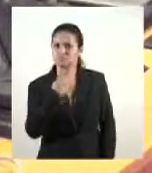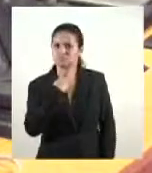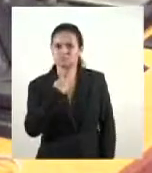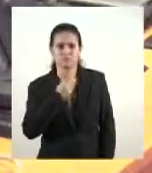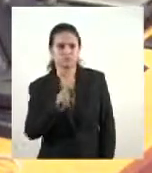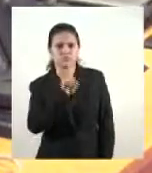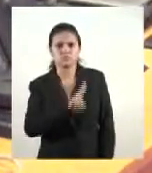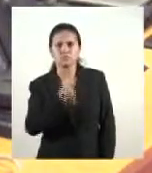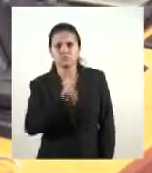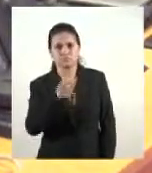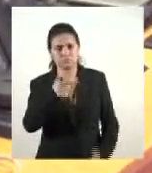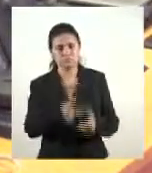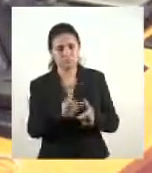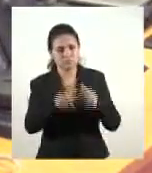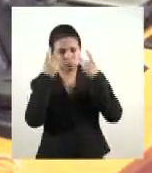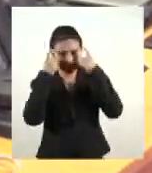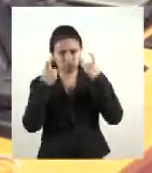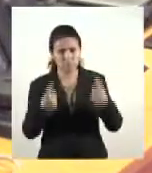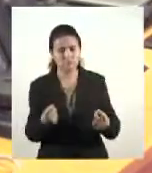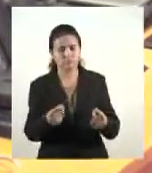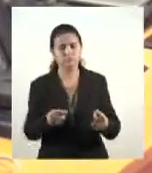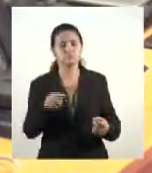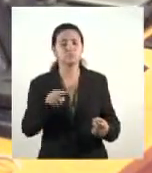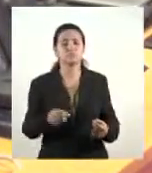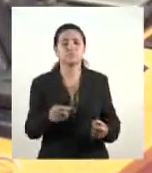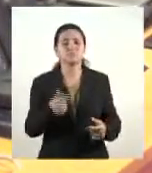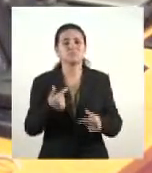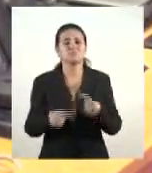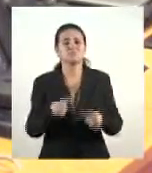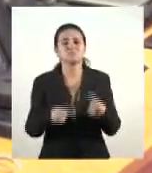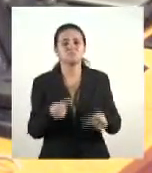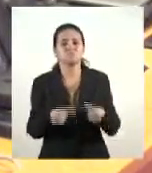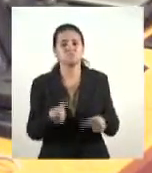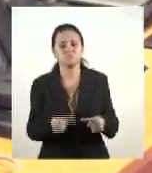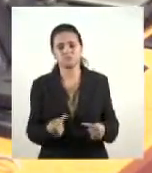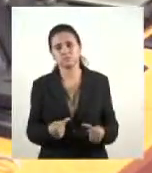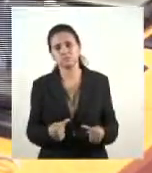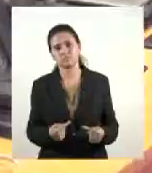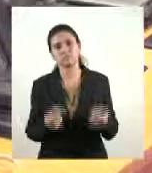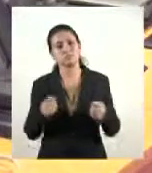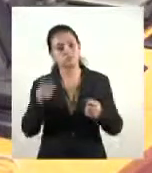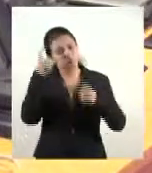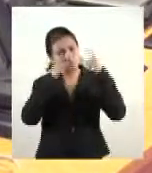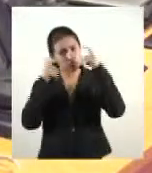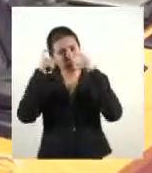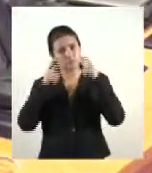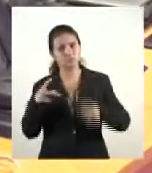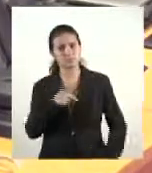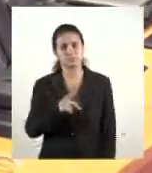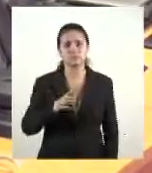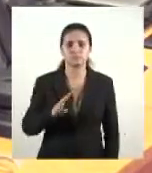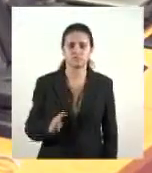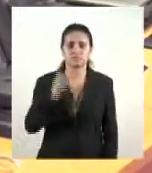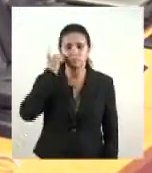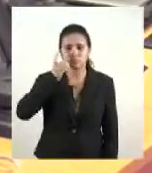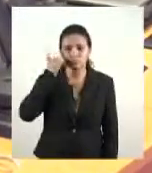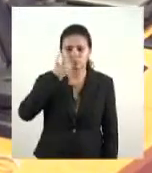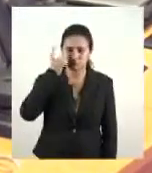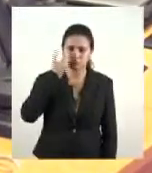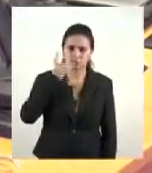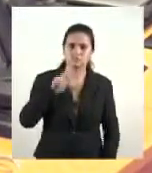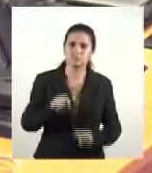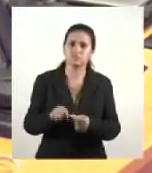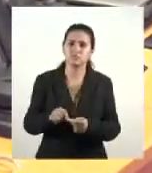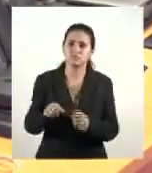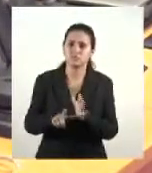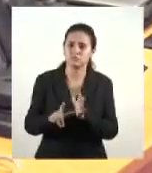questão política, de estar usando como uma questão política, mas sim uma preocupação pública, como deputado e como os legisladores.